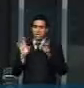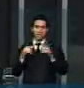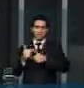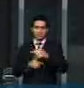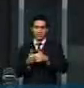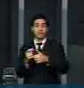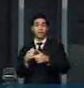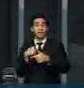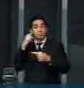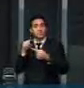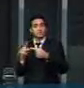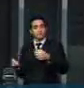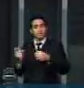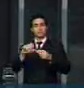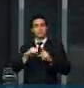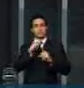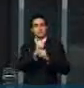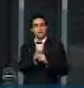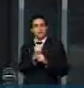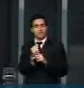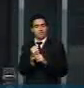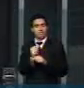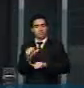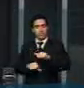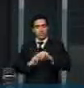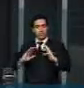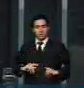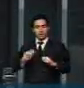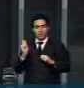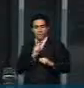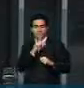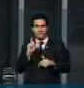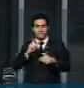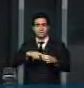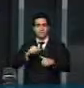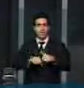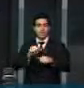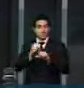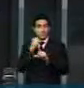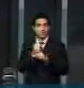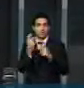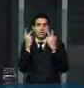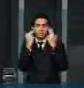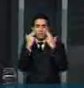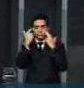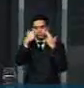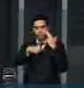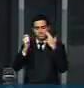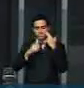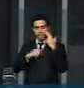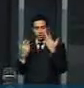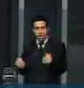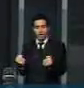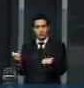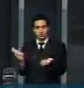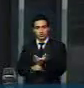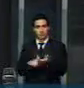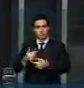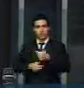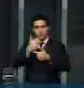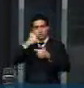sua reinserção social, a sua reintegração social e a possibilidade de assumir suas funções